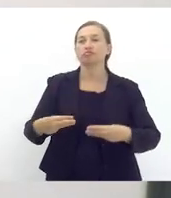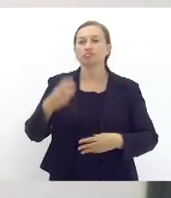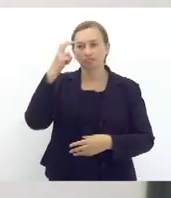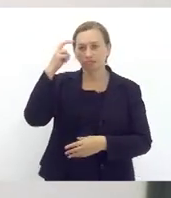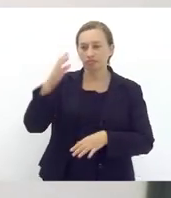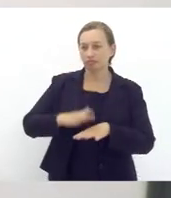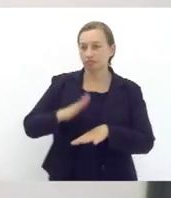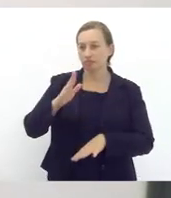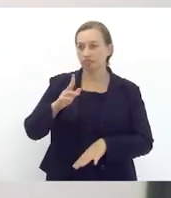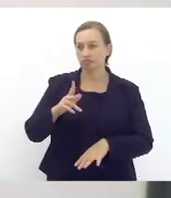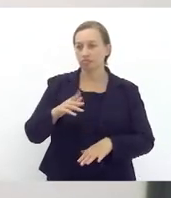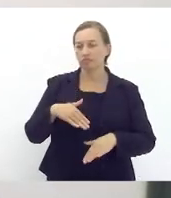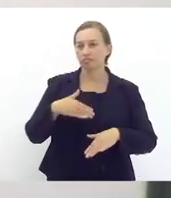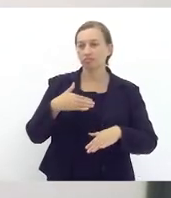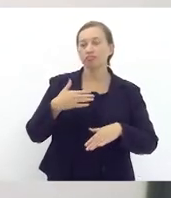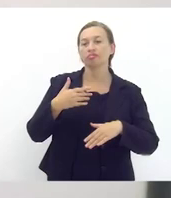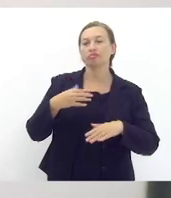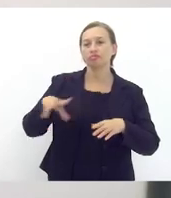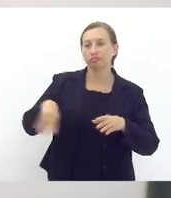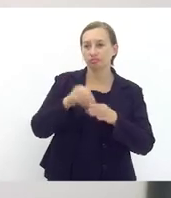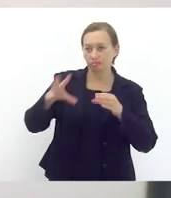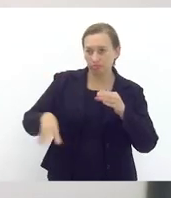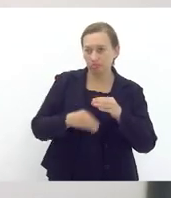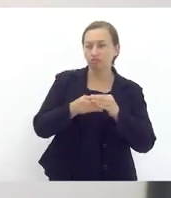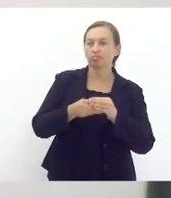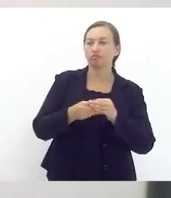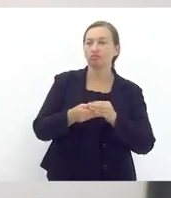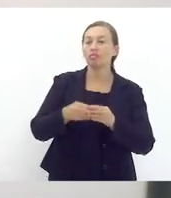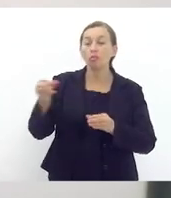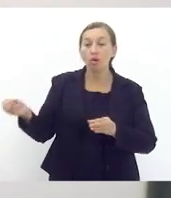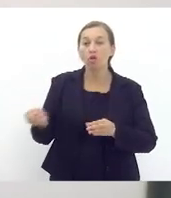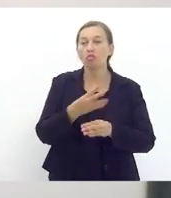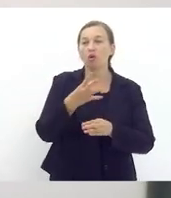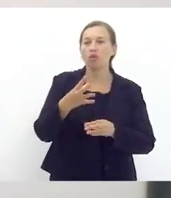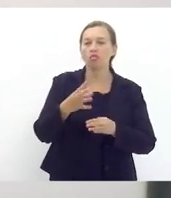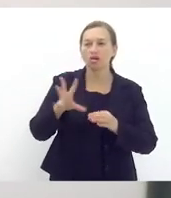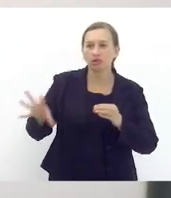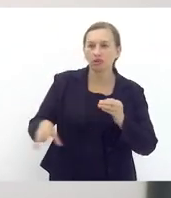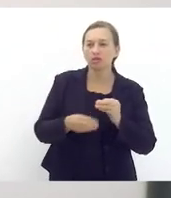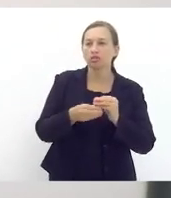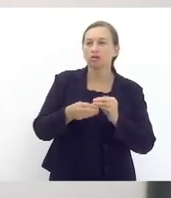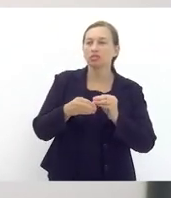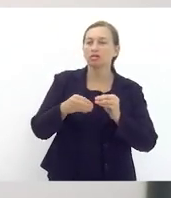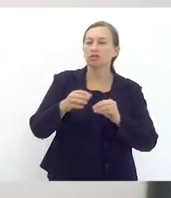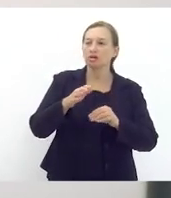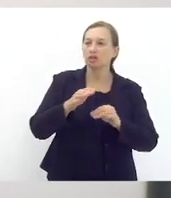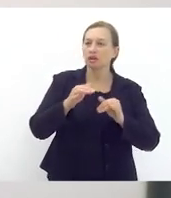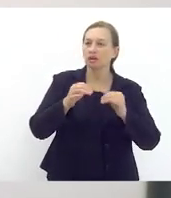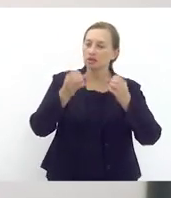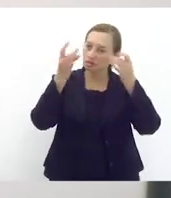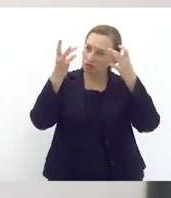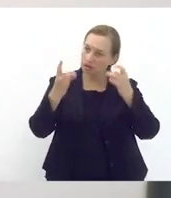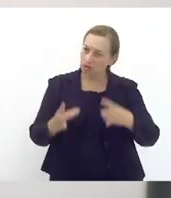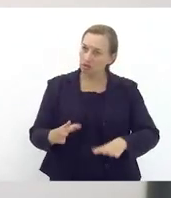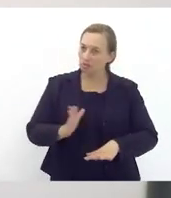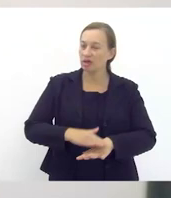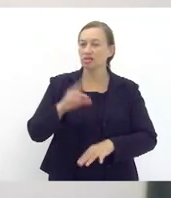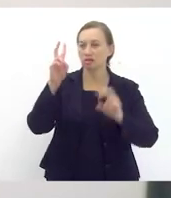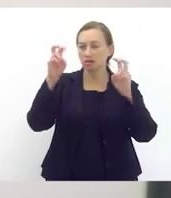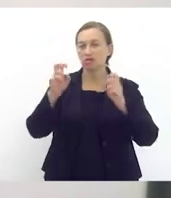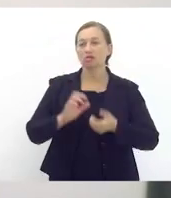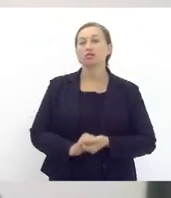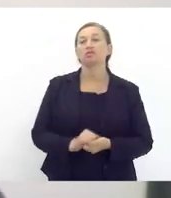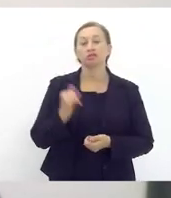outras coisas mais terá um novo uma nova publicação especificando mais questões disso essa é uma